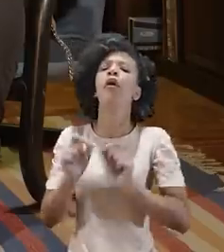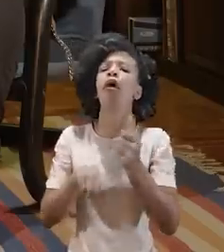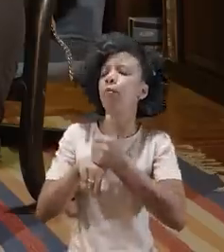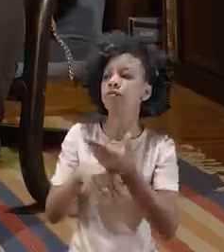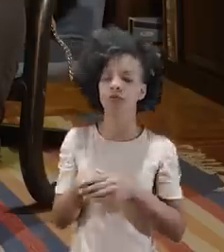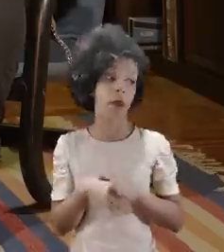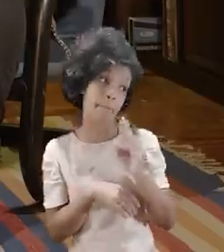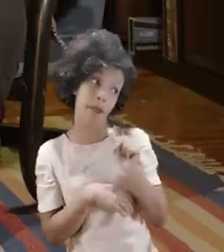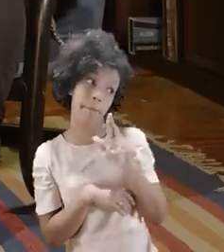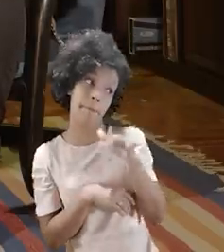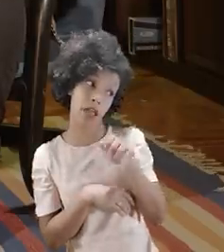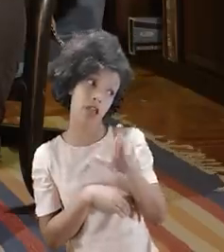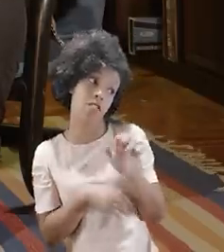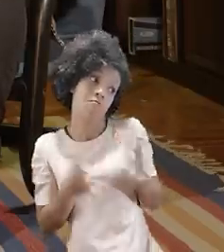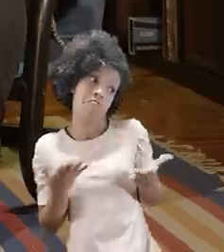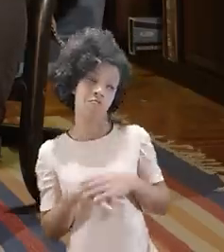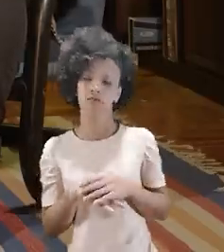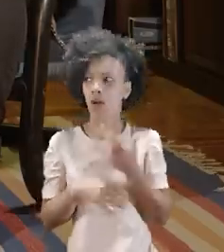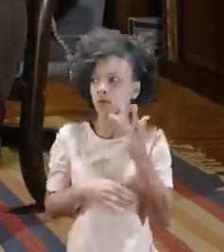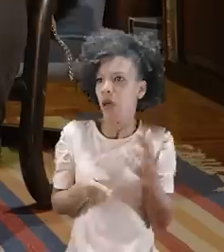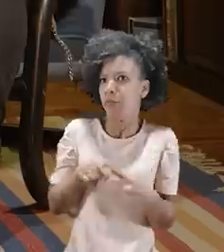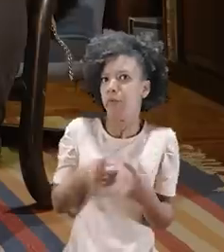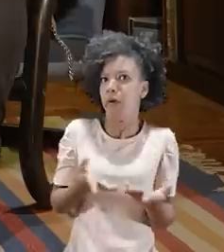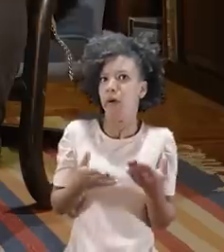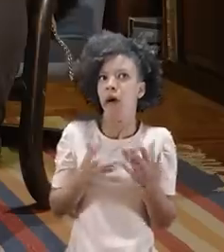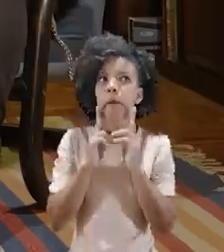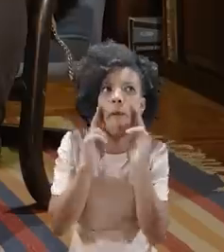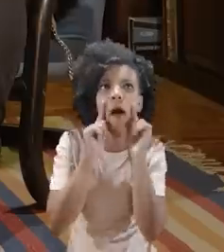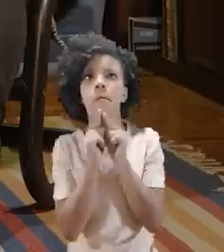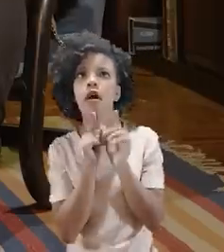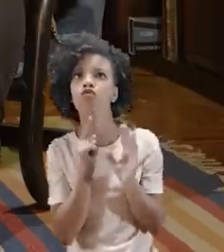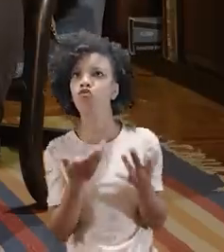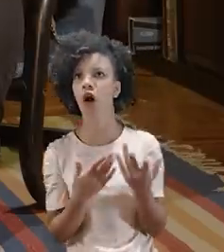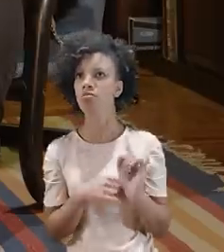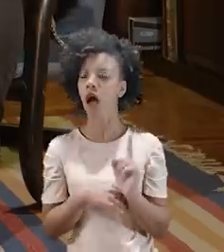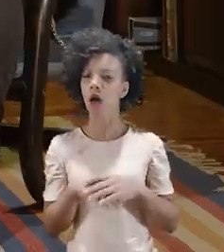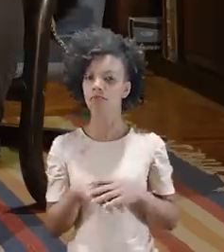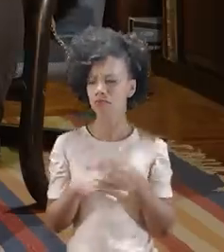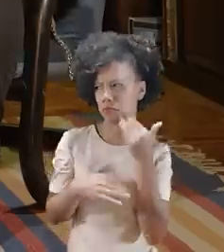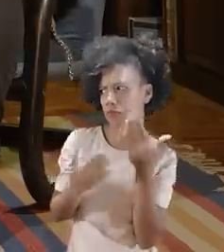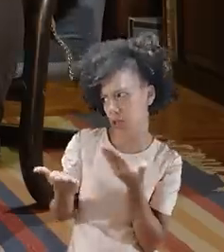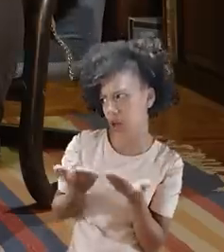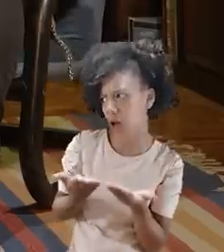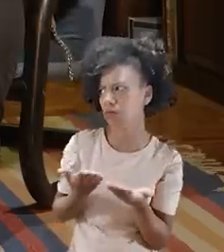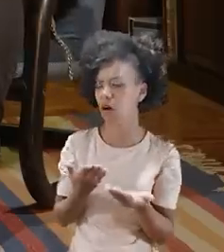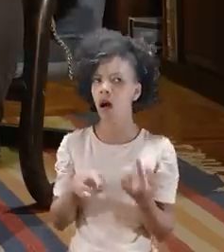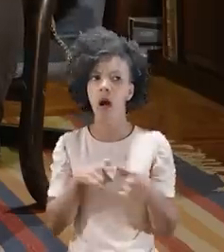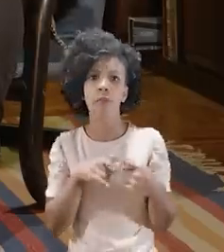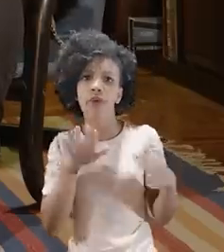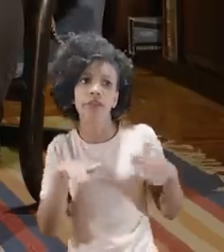Sei lá o nome que Barbieri Barbieri sei lá porque nem que não faz barba nem cabelo entendeu que eu quero dizer que